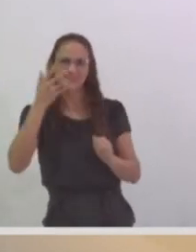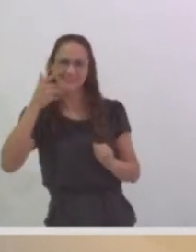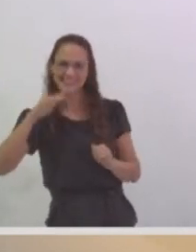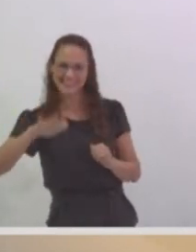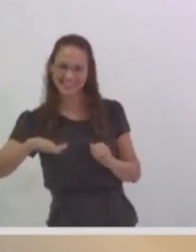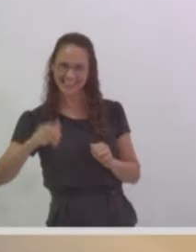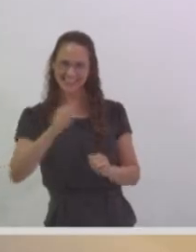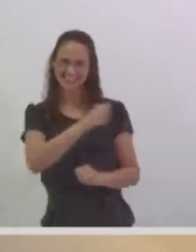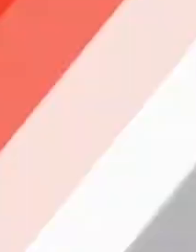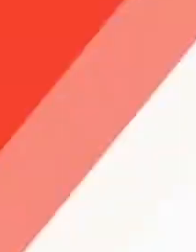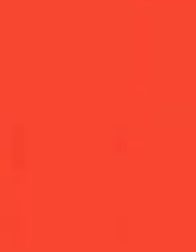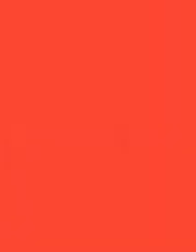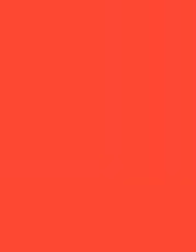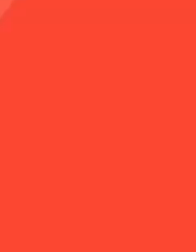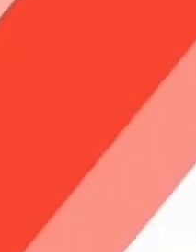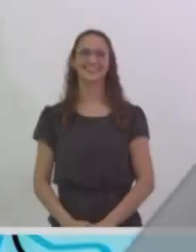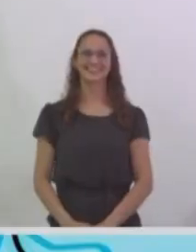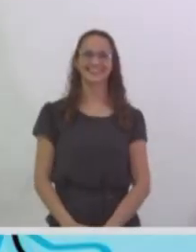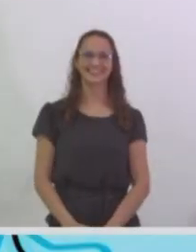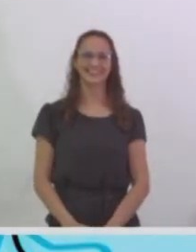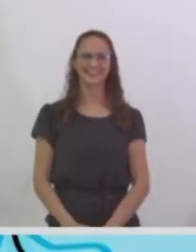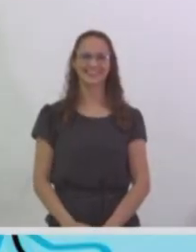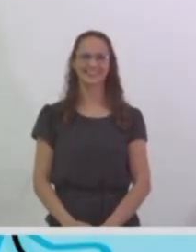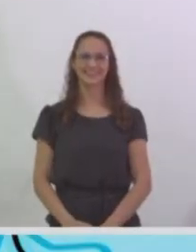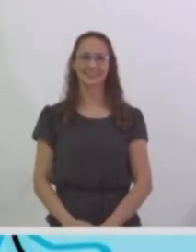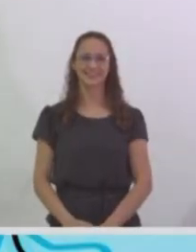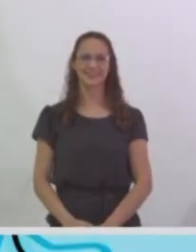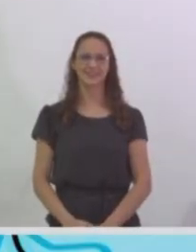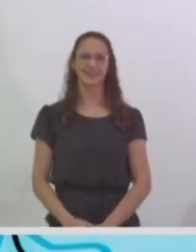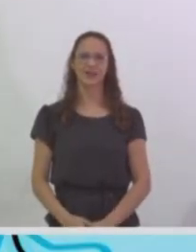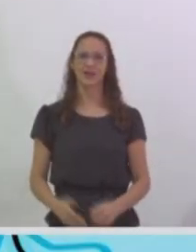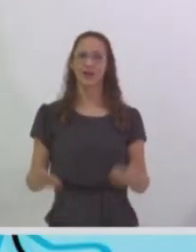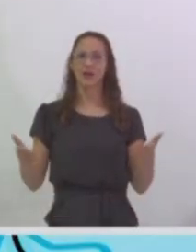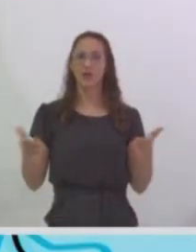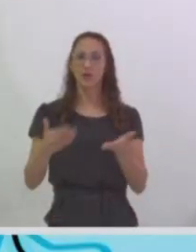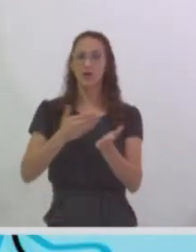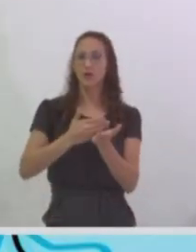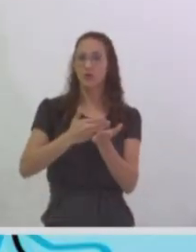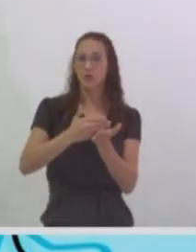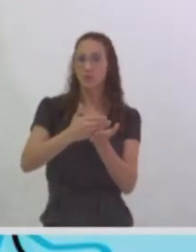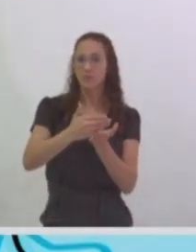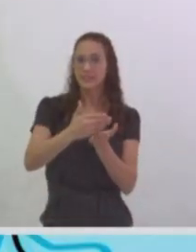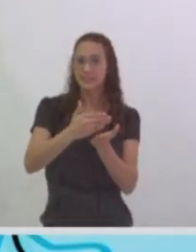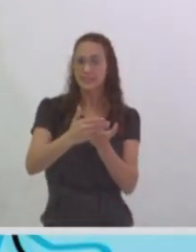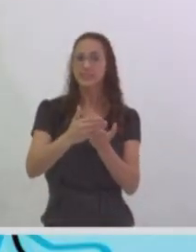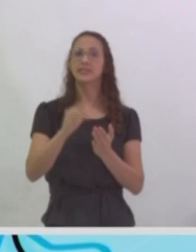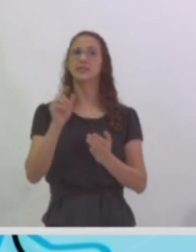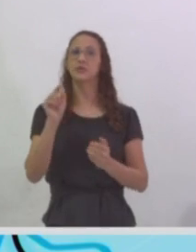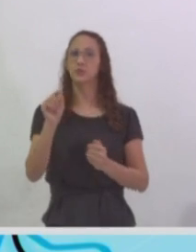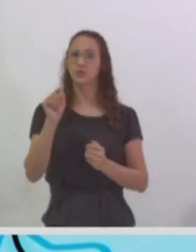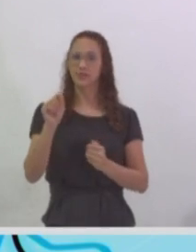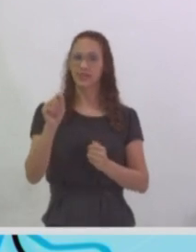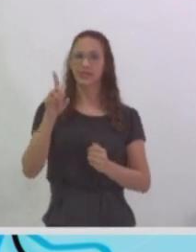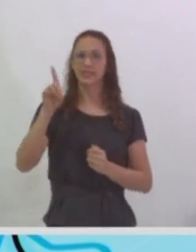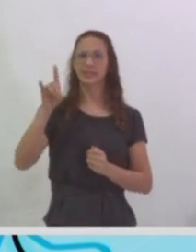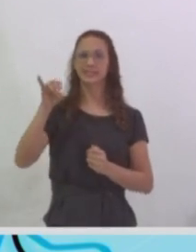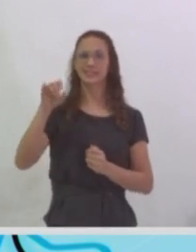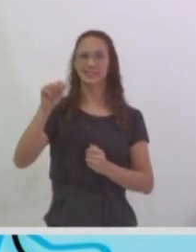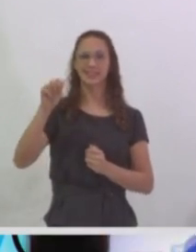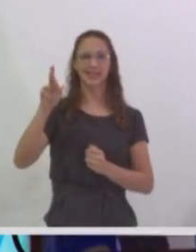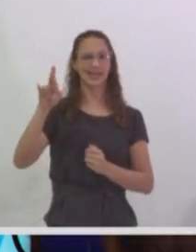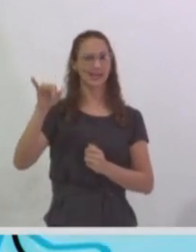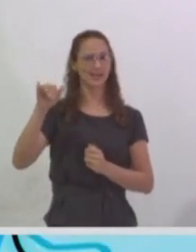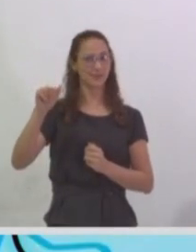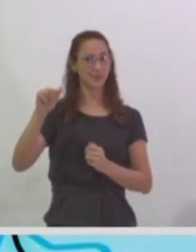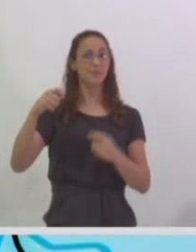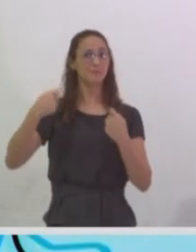Vem comigo, olha para a tela. Vamos começar a nossa aula fazendo o nosso diário de classe. Afinal de contas, temos que fazer a nossa chamada. E